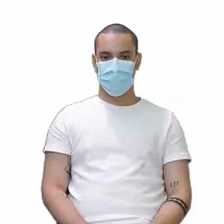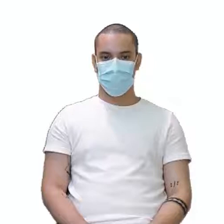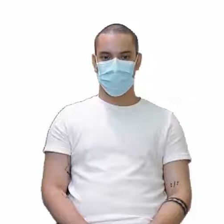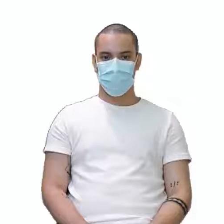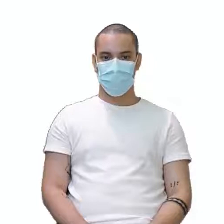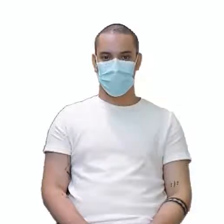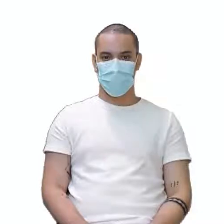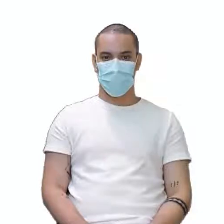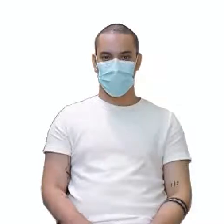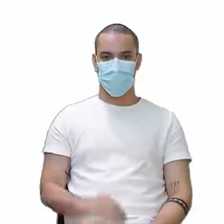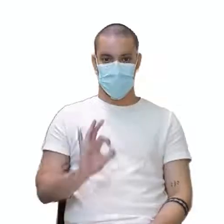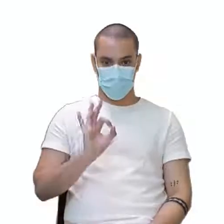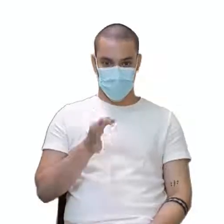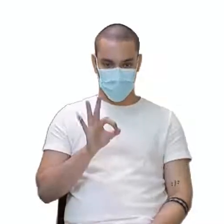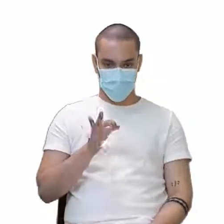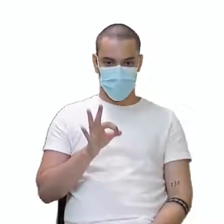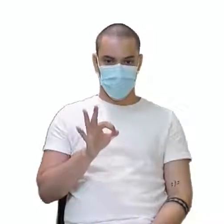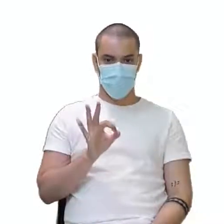Ciclo da água.